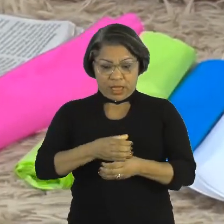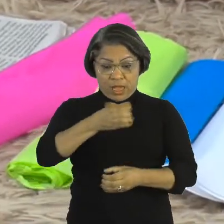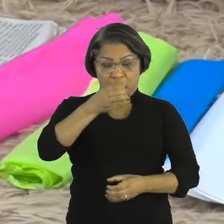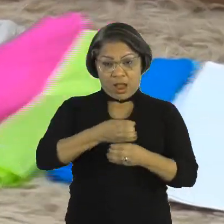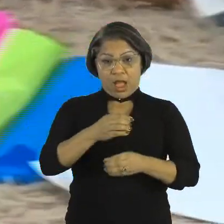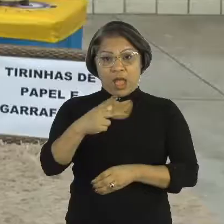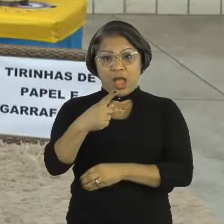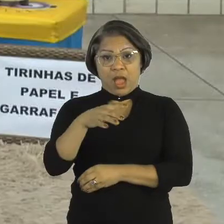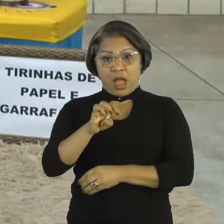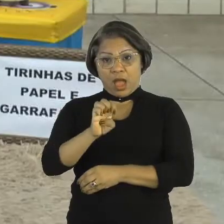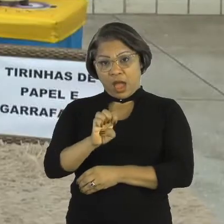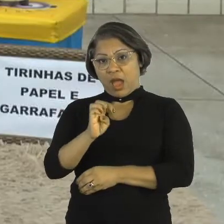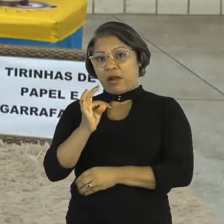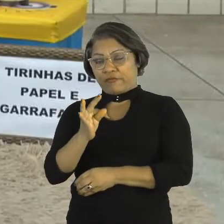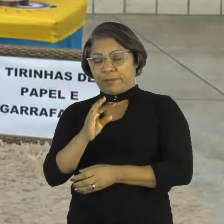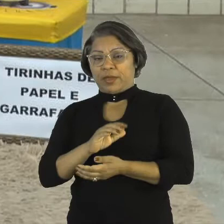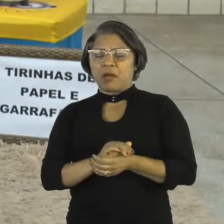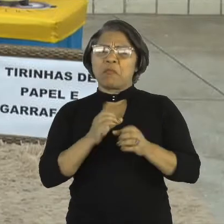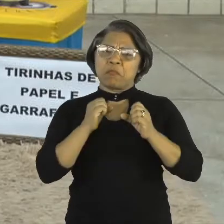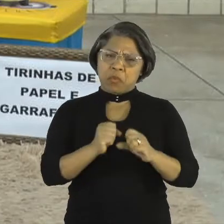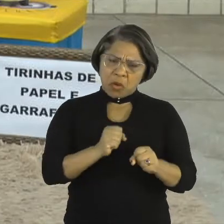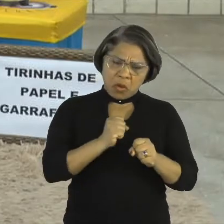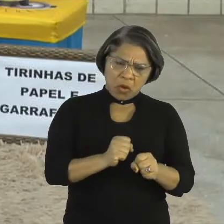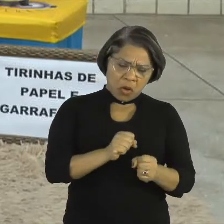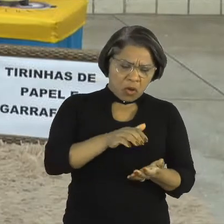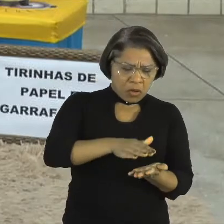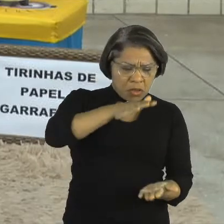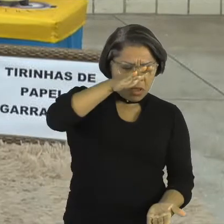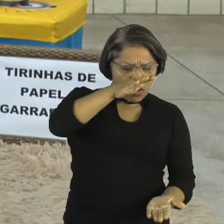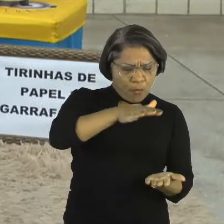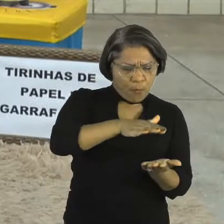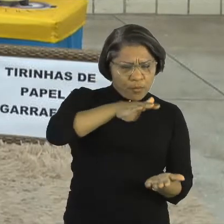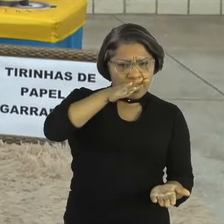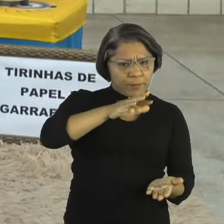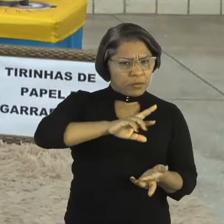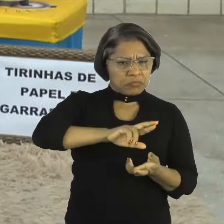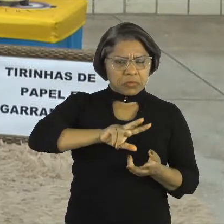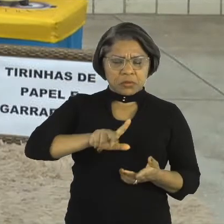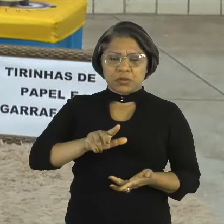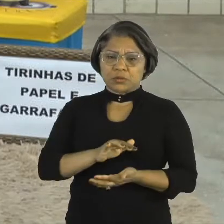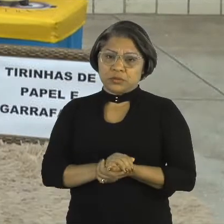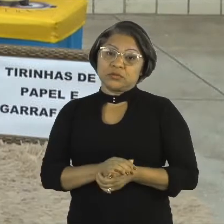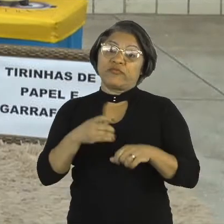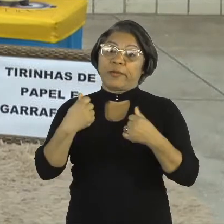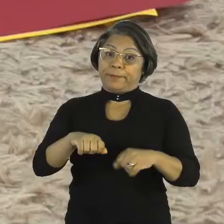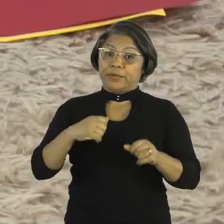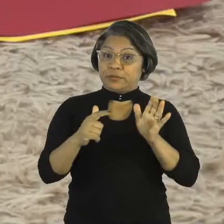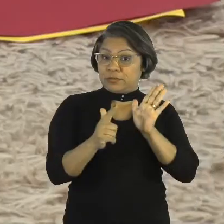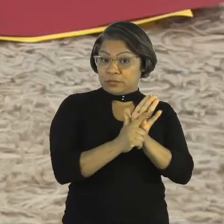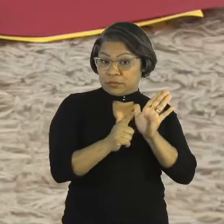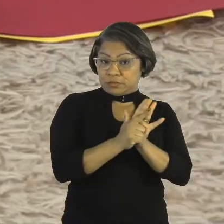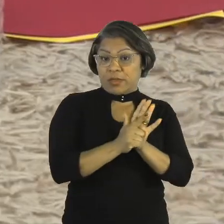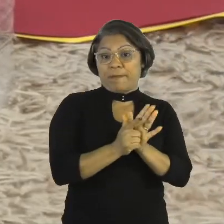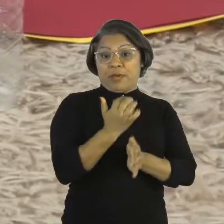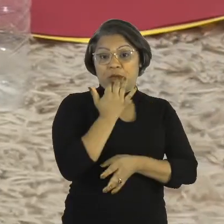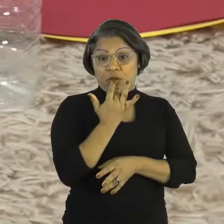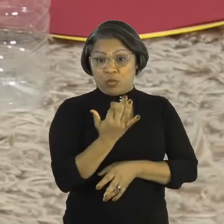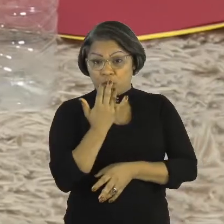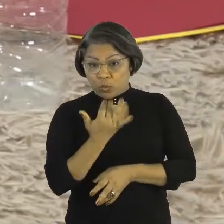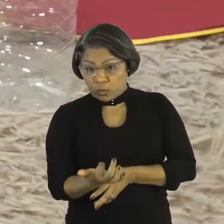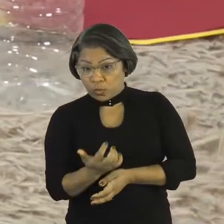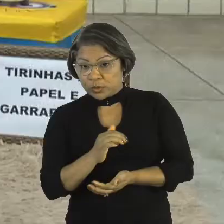de tamanhos diferentes. Vamos precisar de papéis coloridos. Caso você não